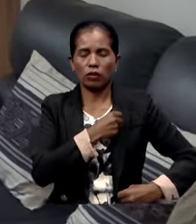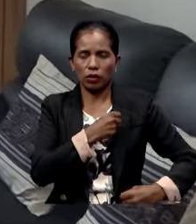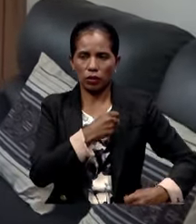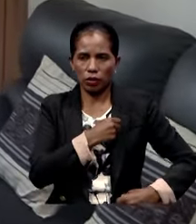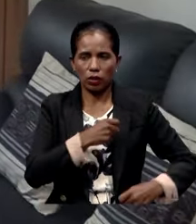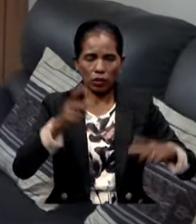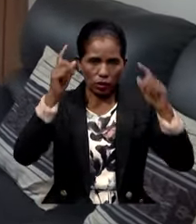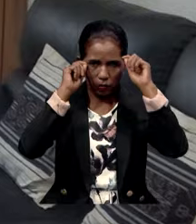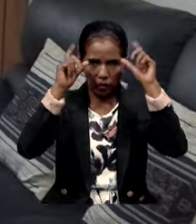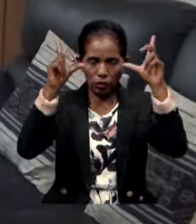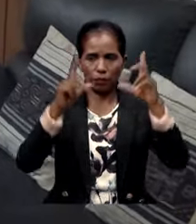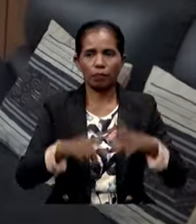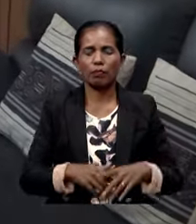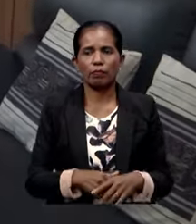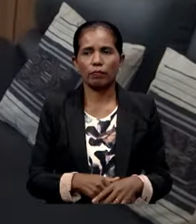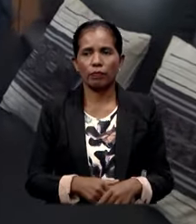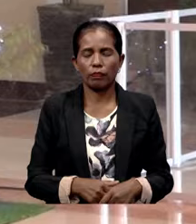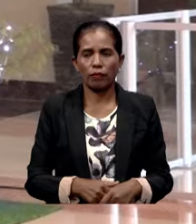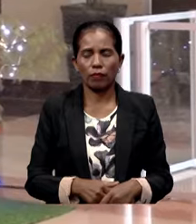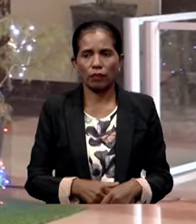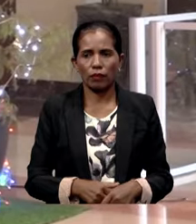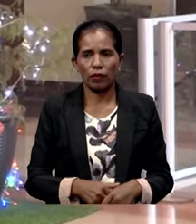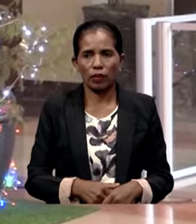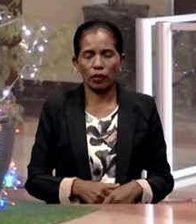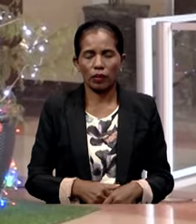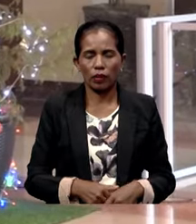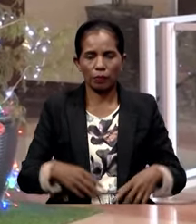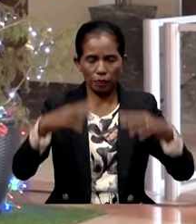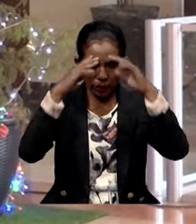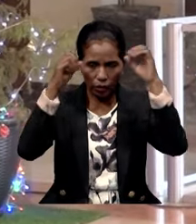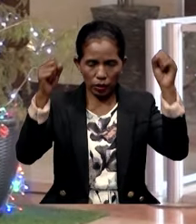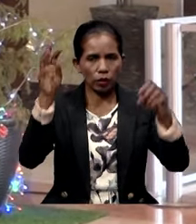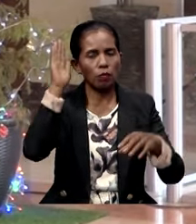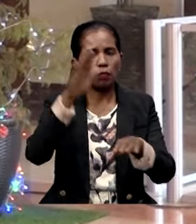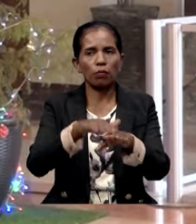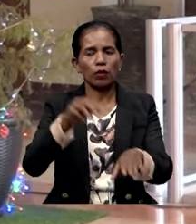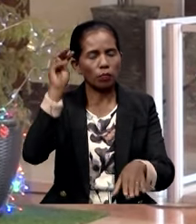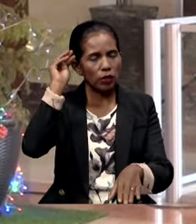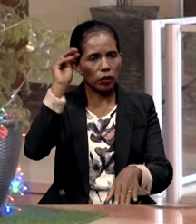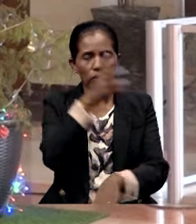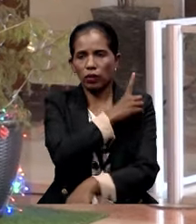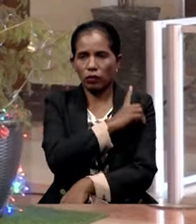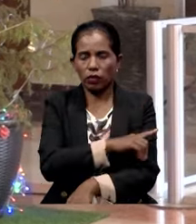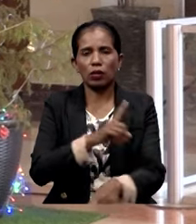Defesa Timor-Leste. Sou Presidente da República, bolo Ministro da Defesa, para Tabele, colheito ancora no